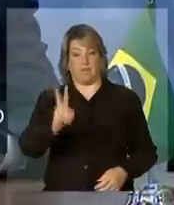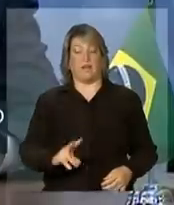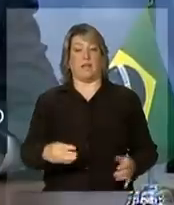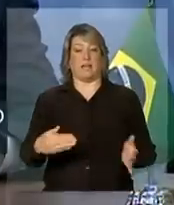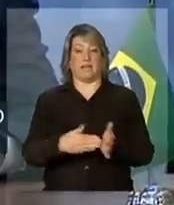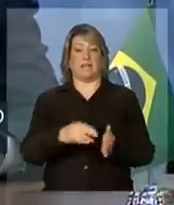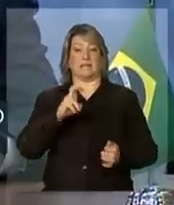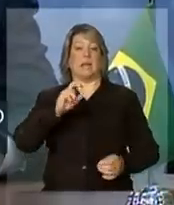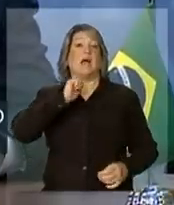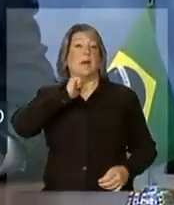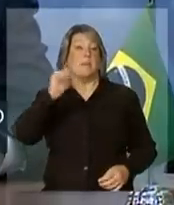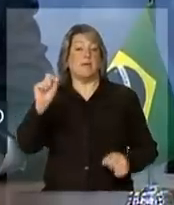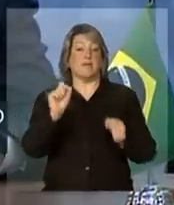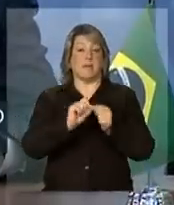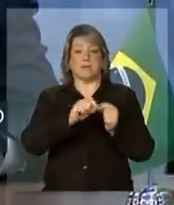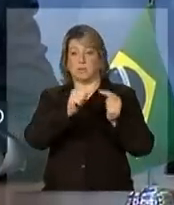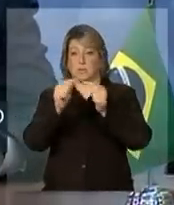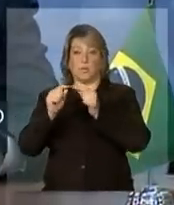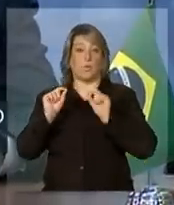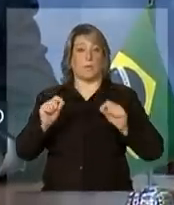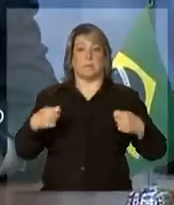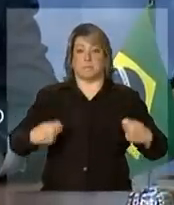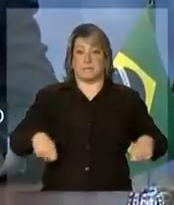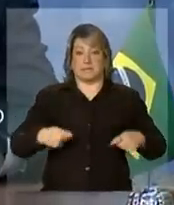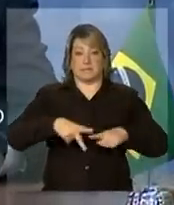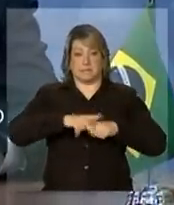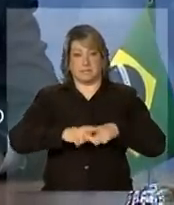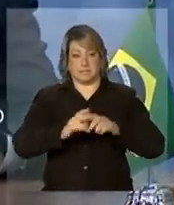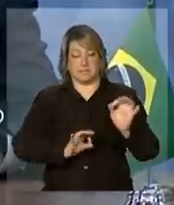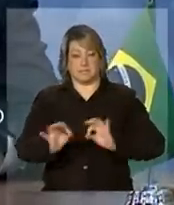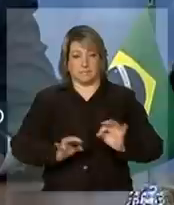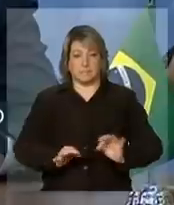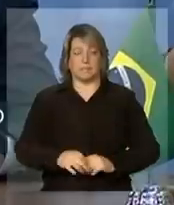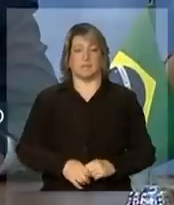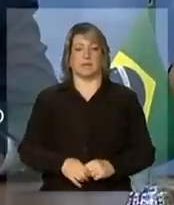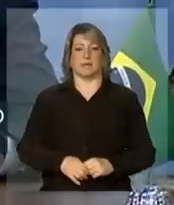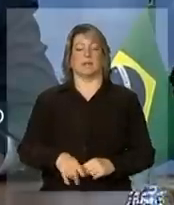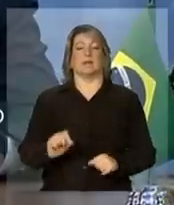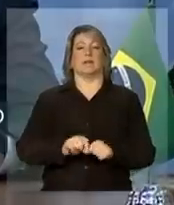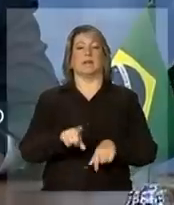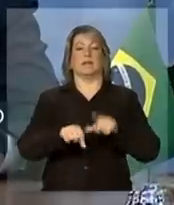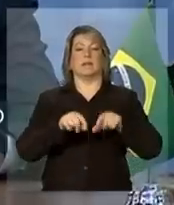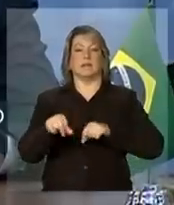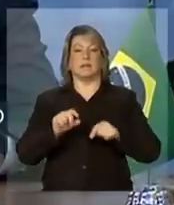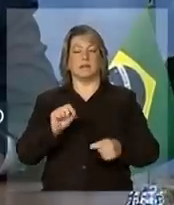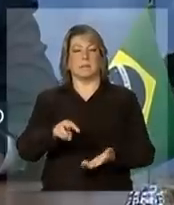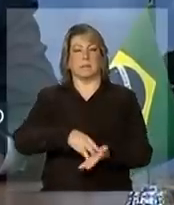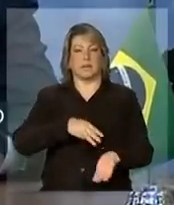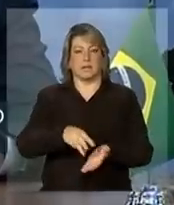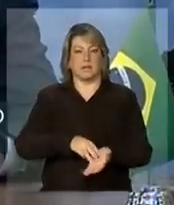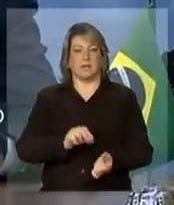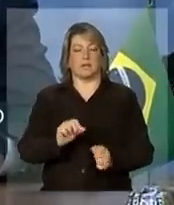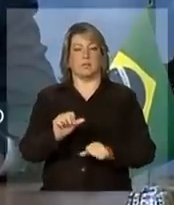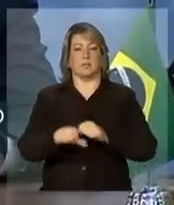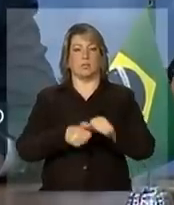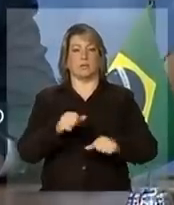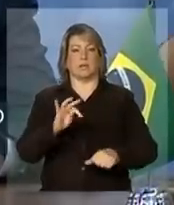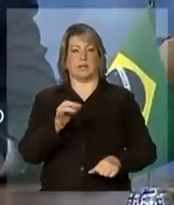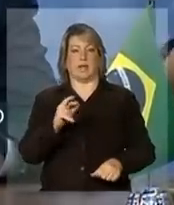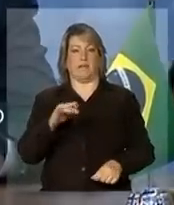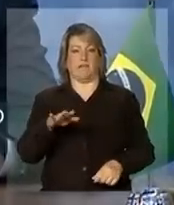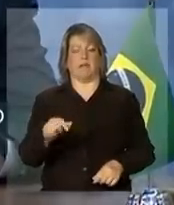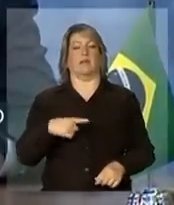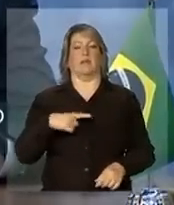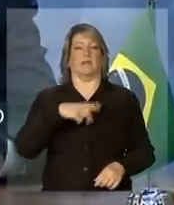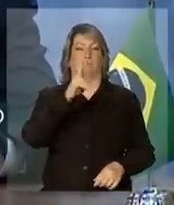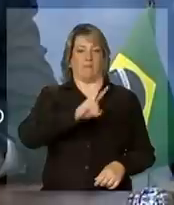abril para as adequações internas necessárias. A definição de metodologia e de cronogramas para a convergência da tarifa venezuelana